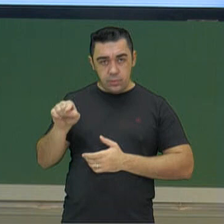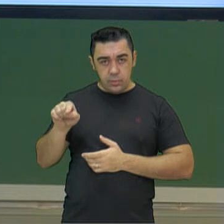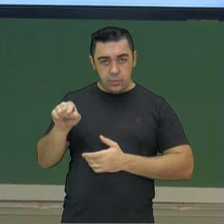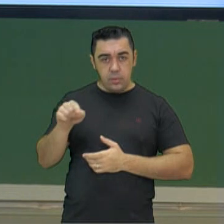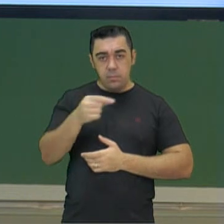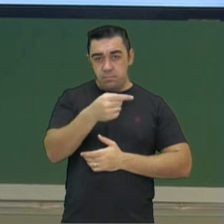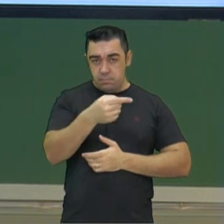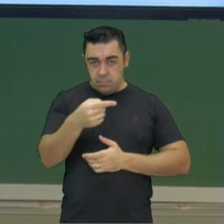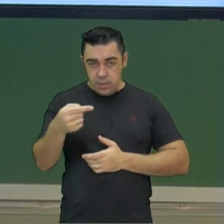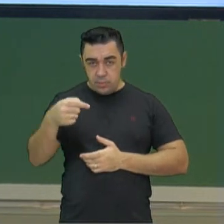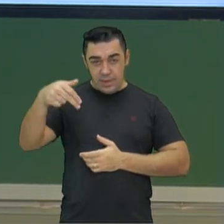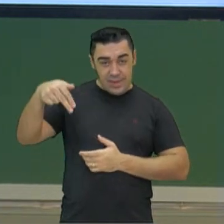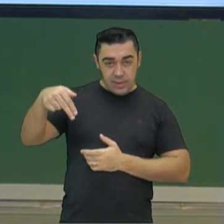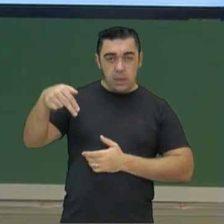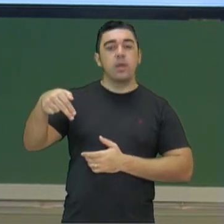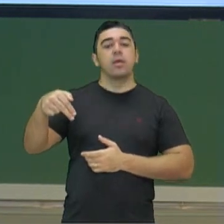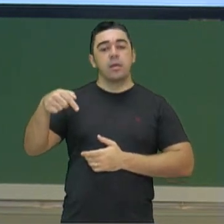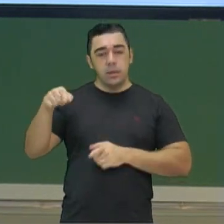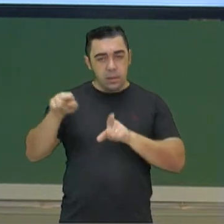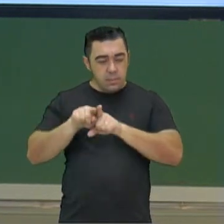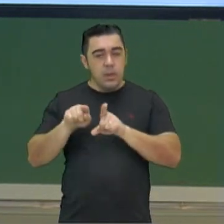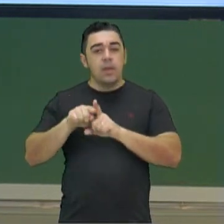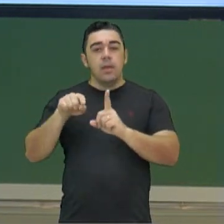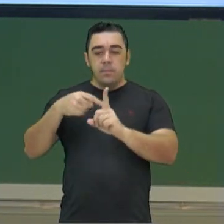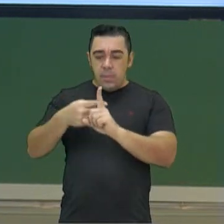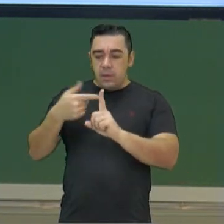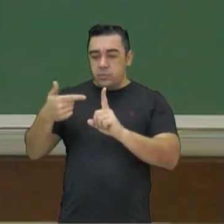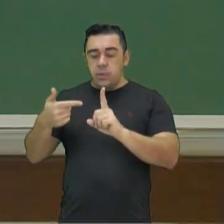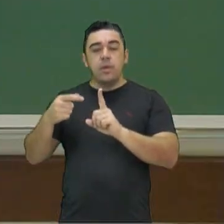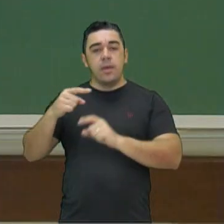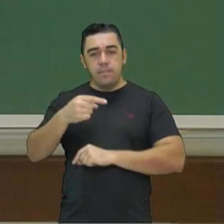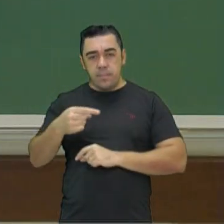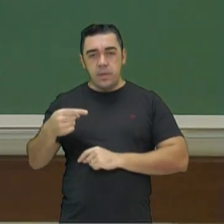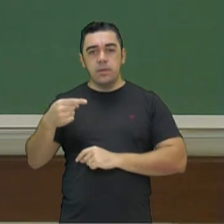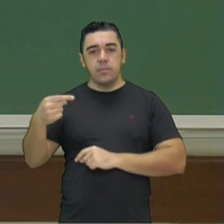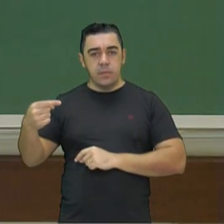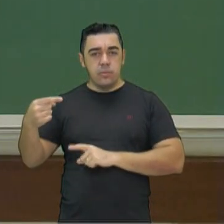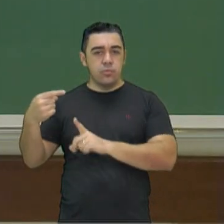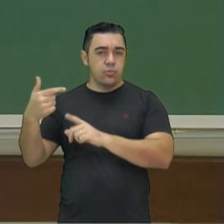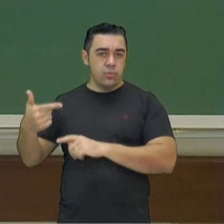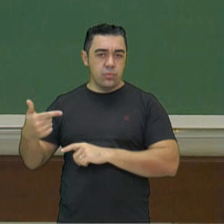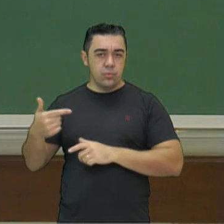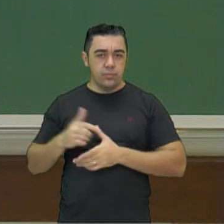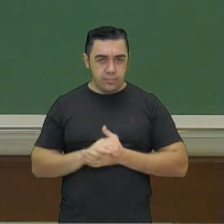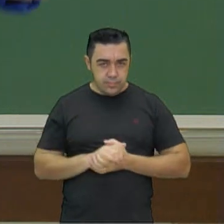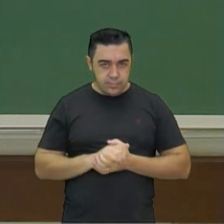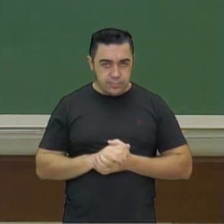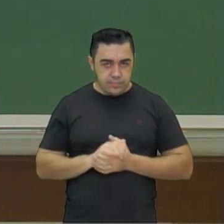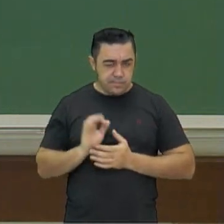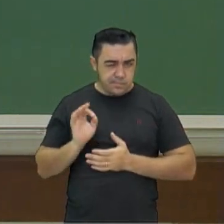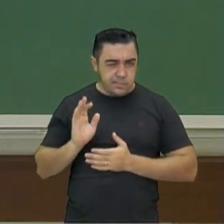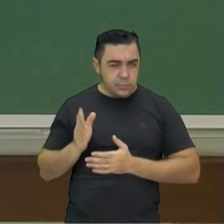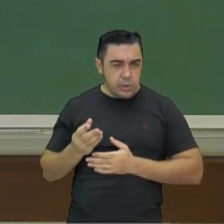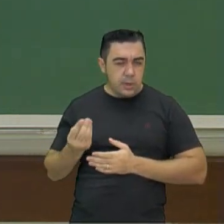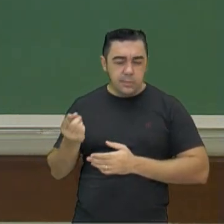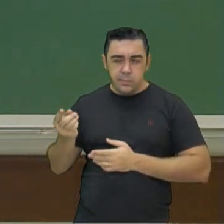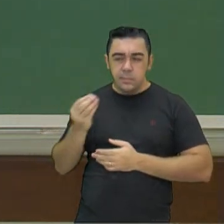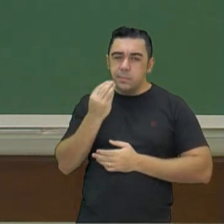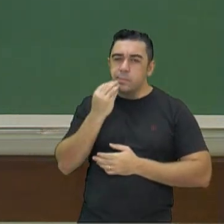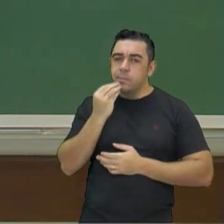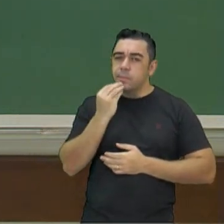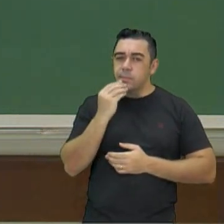valor de n, vai ser menos 2, porque acontece a mesma coisa de eu ter y mais 2. Eu já coloquei esse